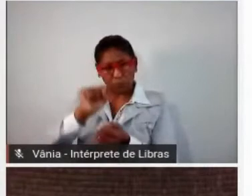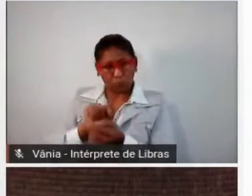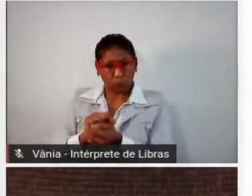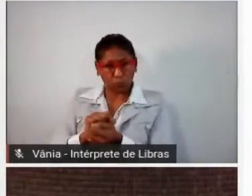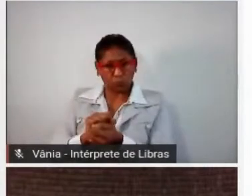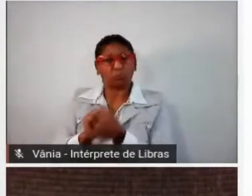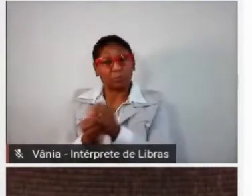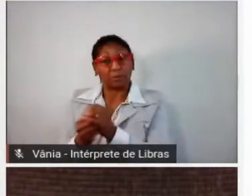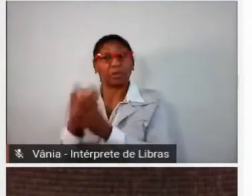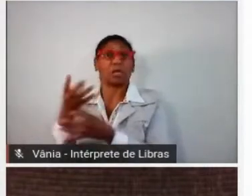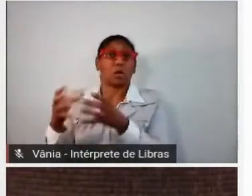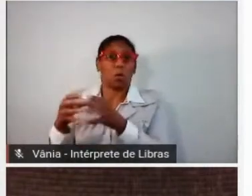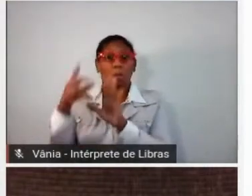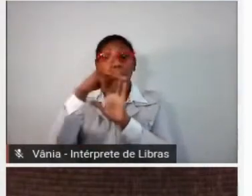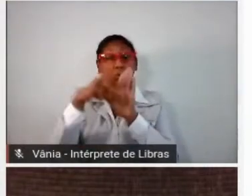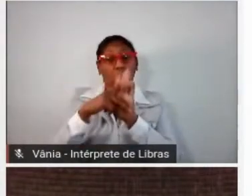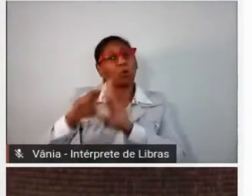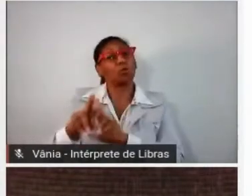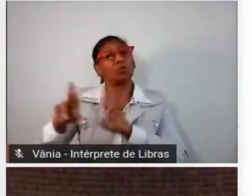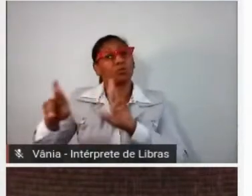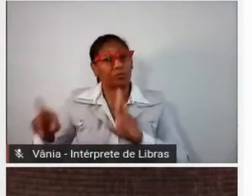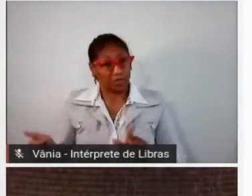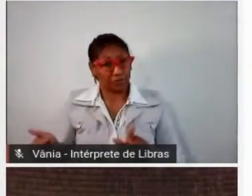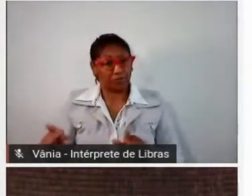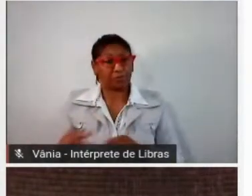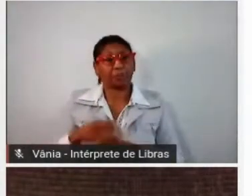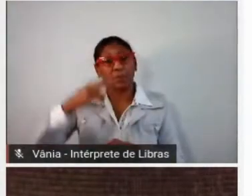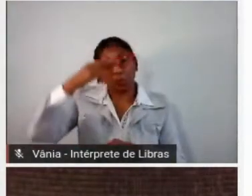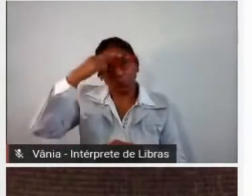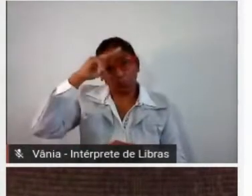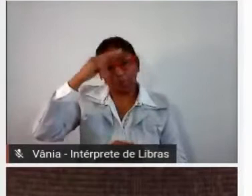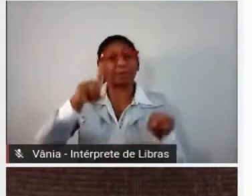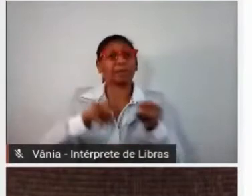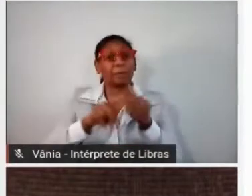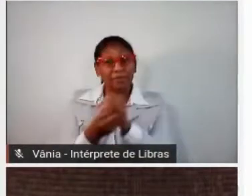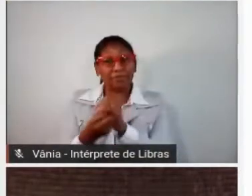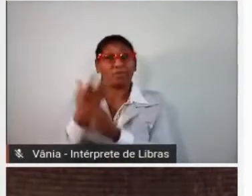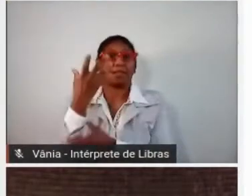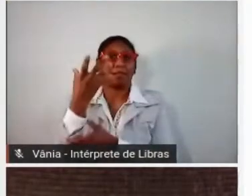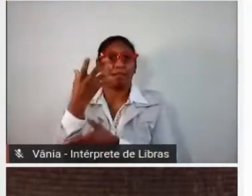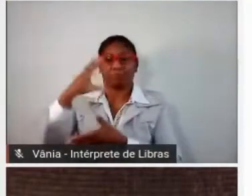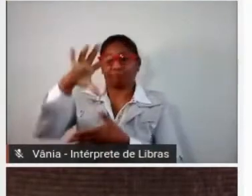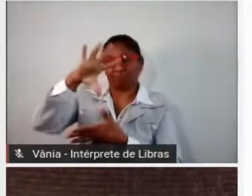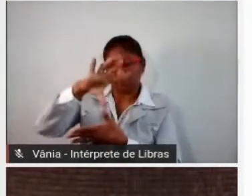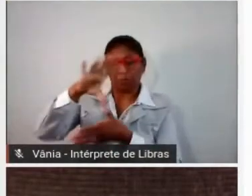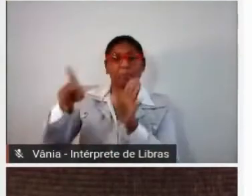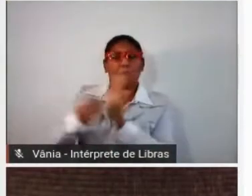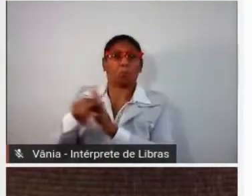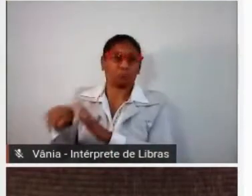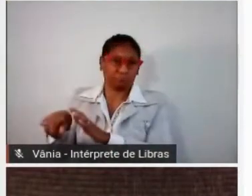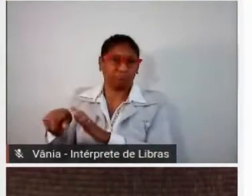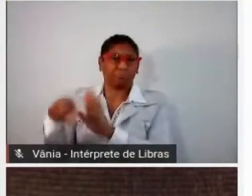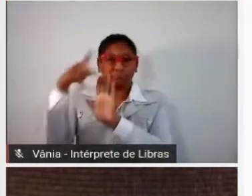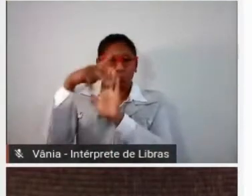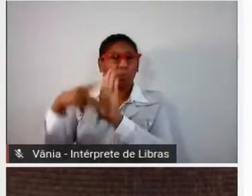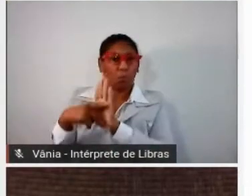ou seja, onde os protocolos podem ser diversos daqueles que o governo do estado apresenta. Então, em